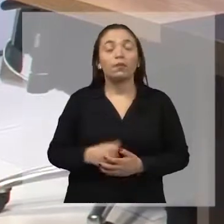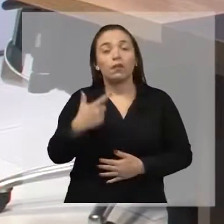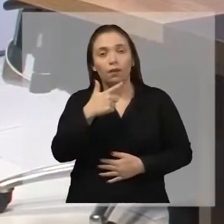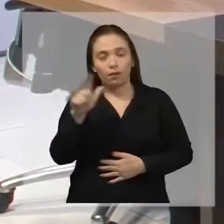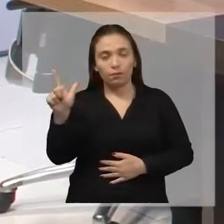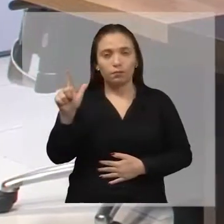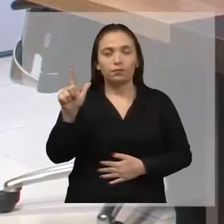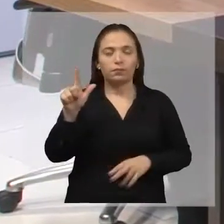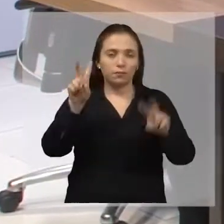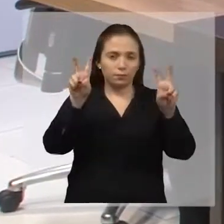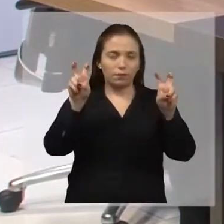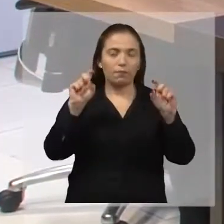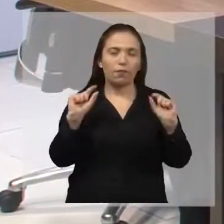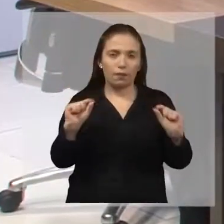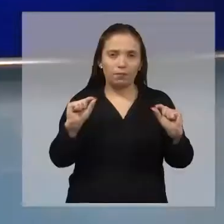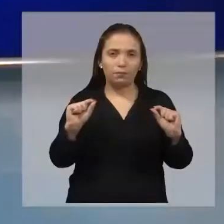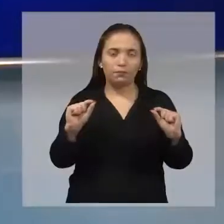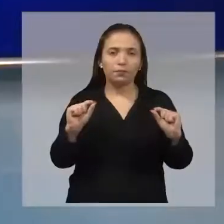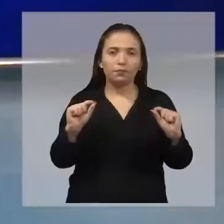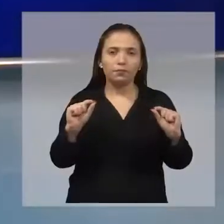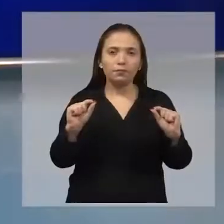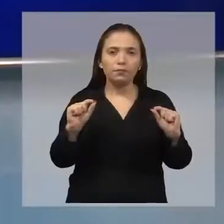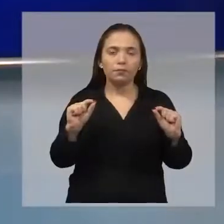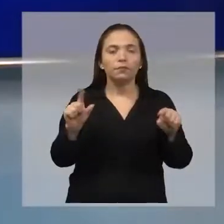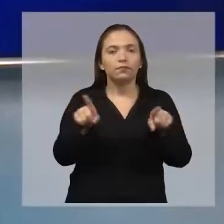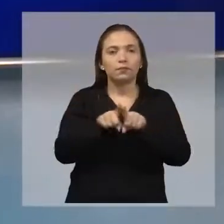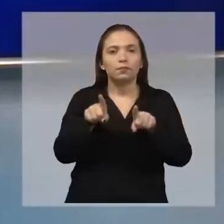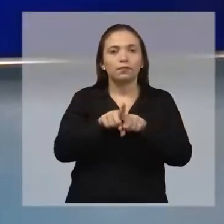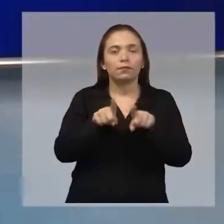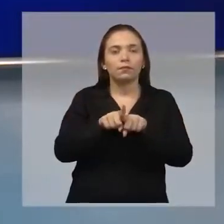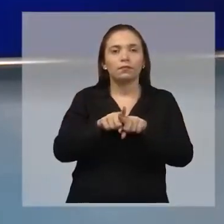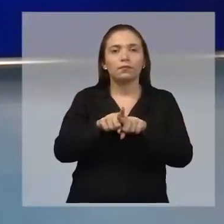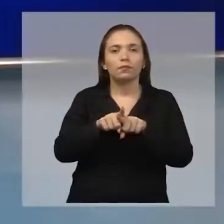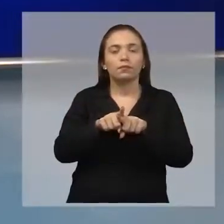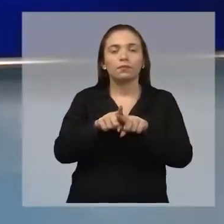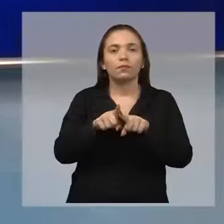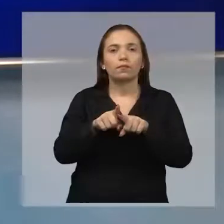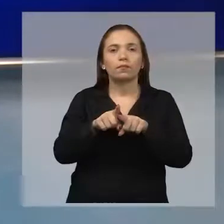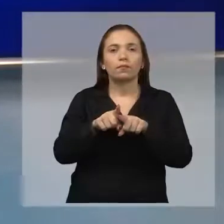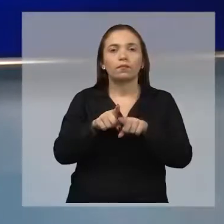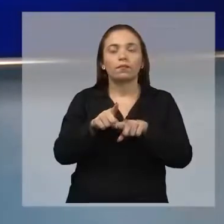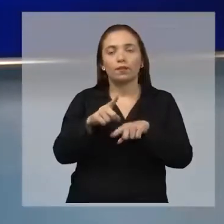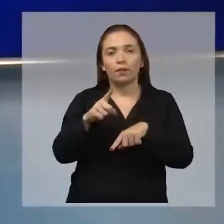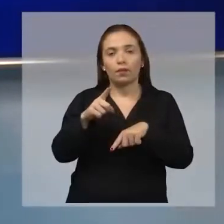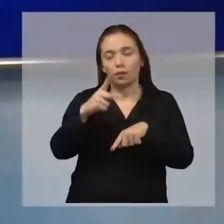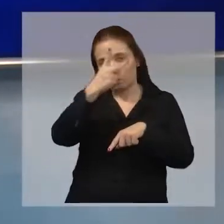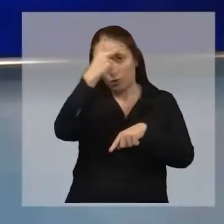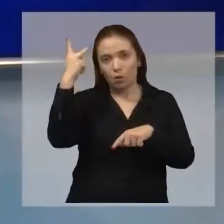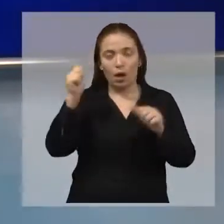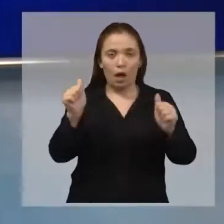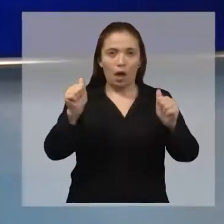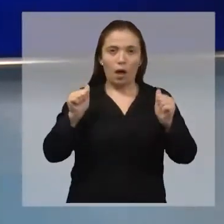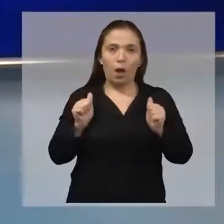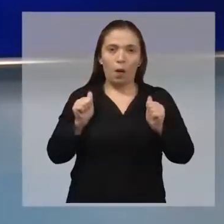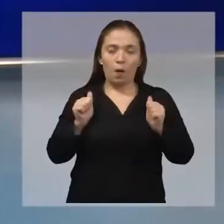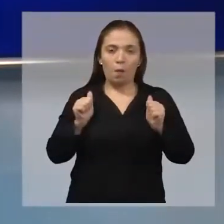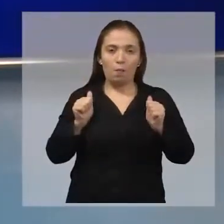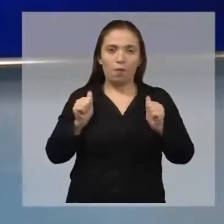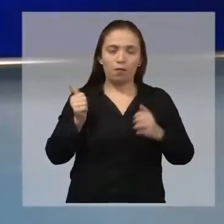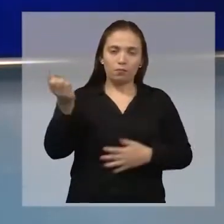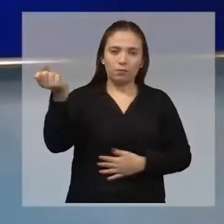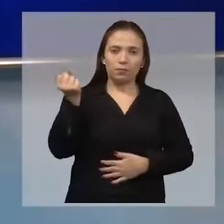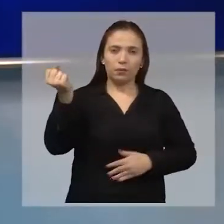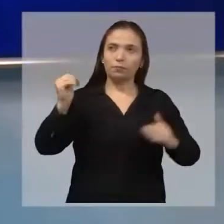coloca é de combate aos privilégios das maiores aposentadorias. E ele disse isso na comissão. Isso aqui,